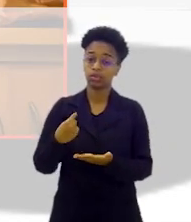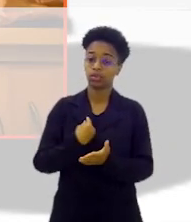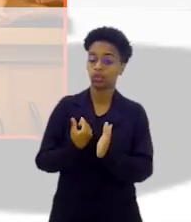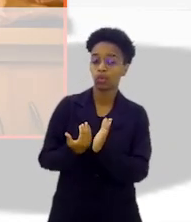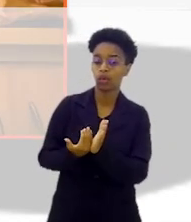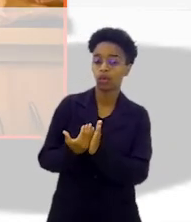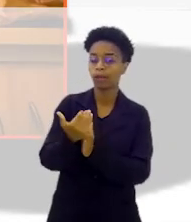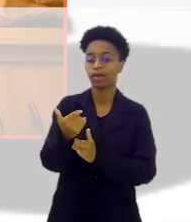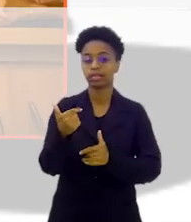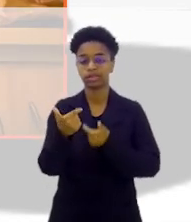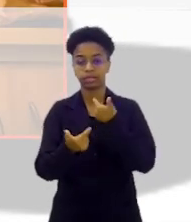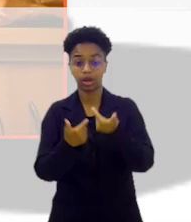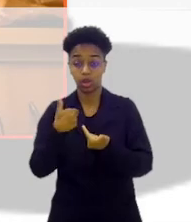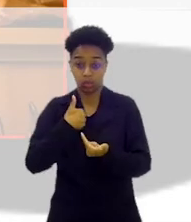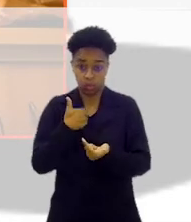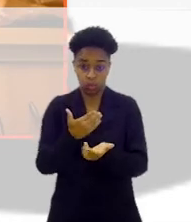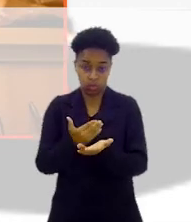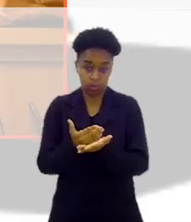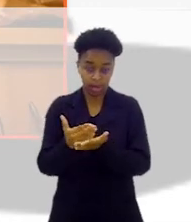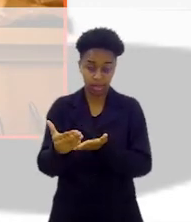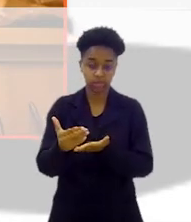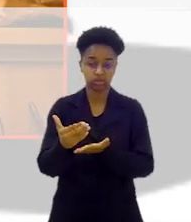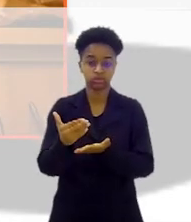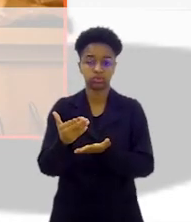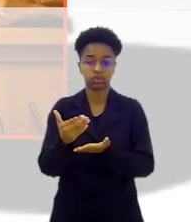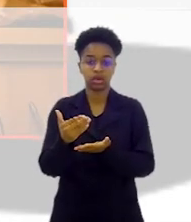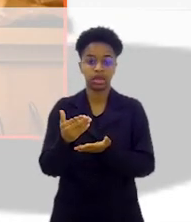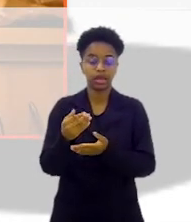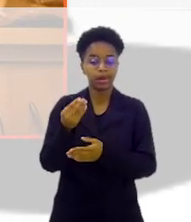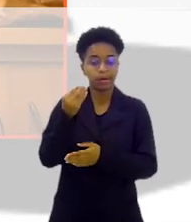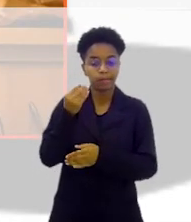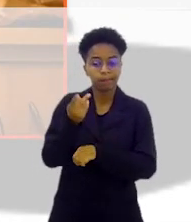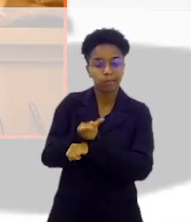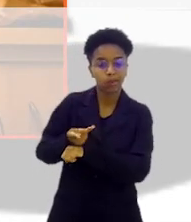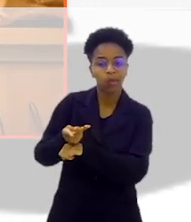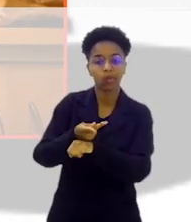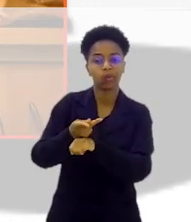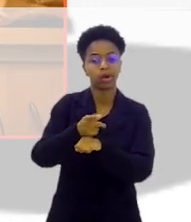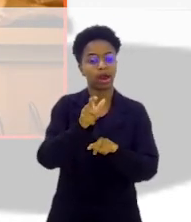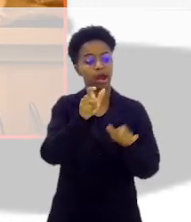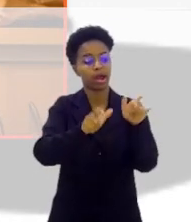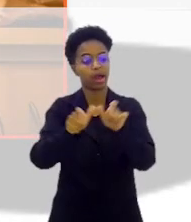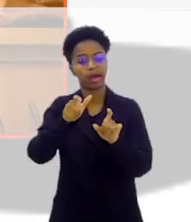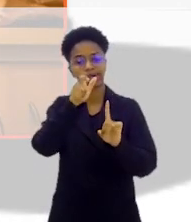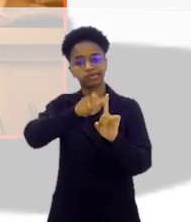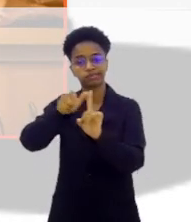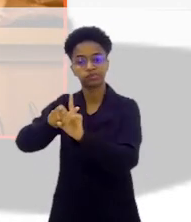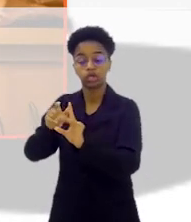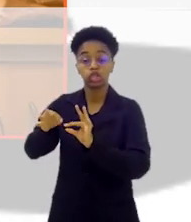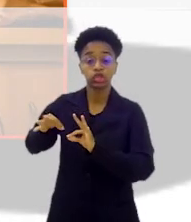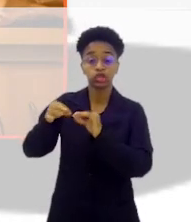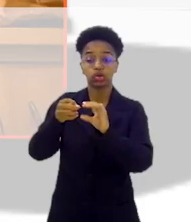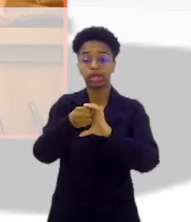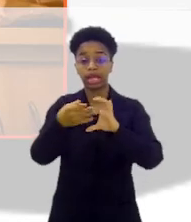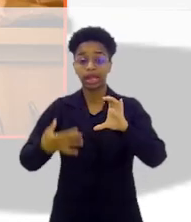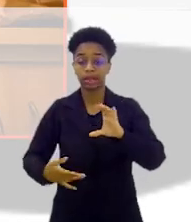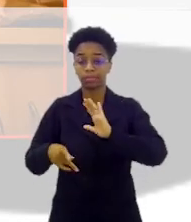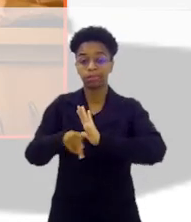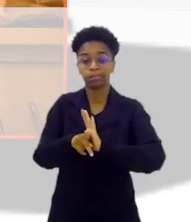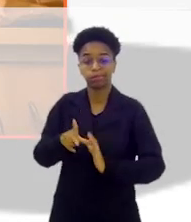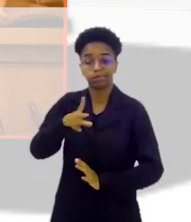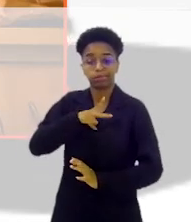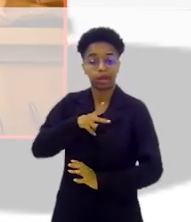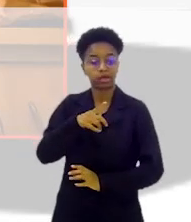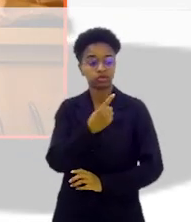gente começa a trabalhar, eu começo a buscar na personagem todas as características da